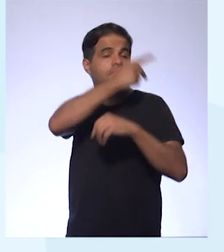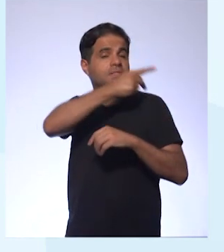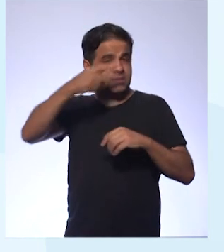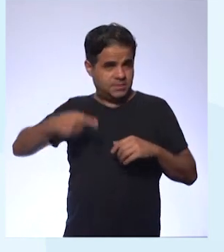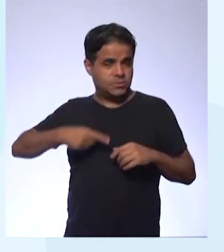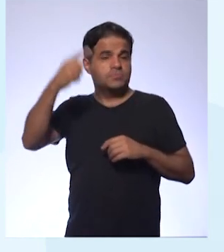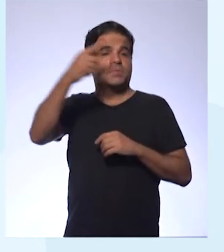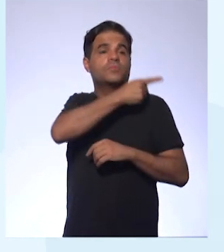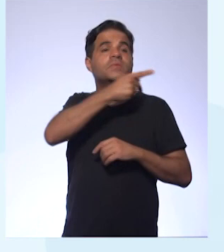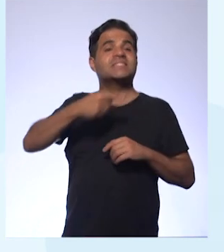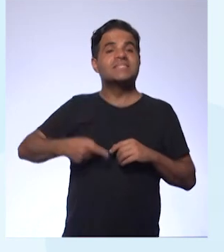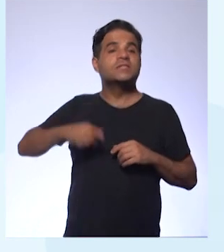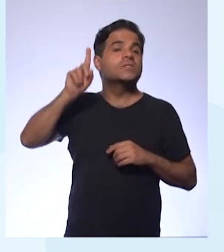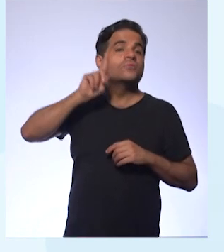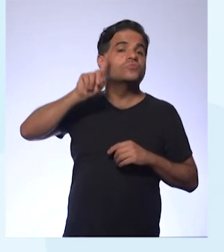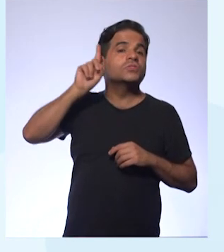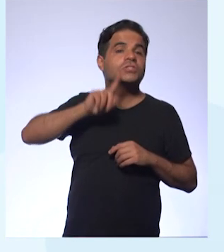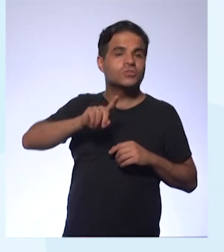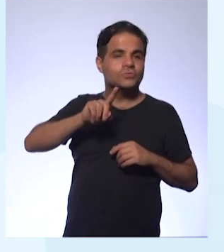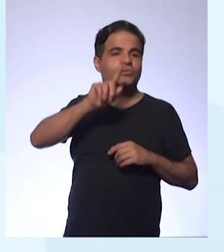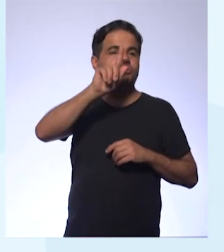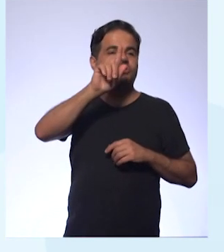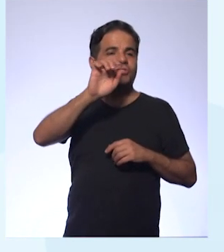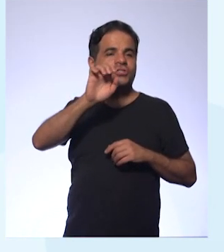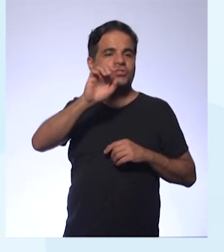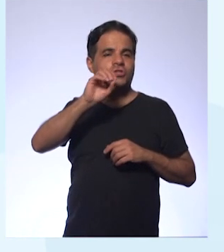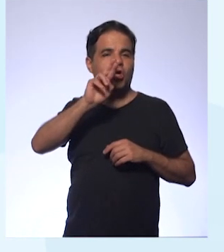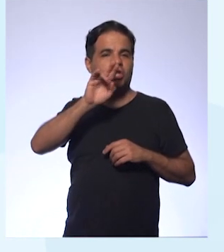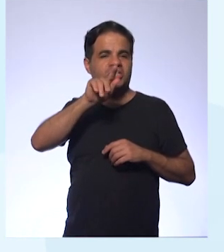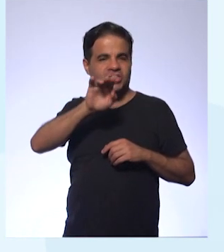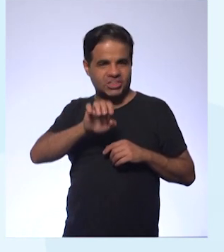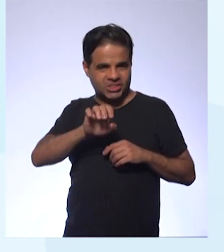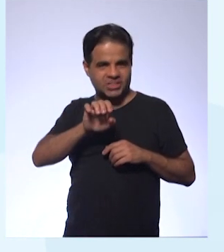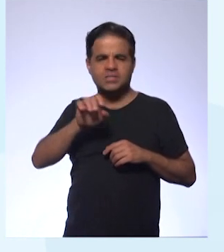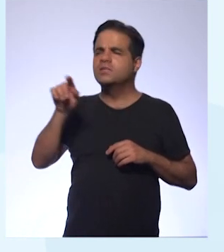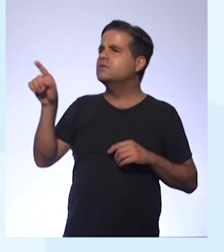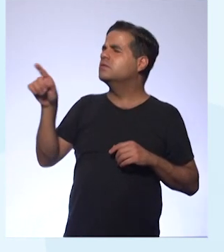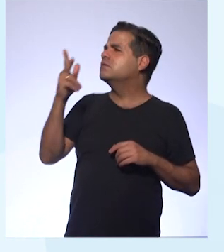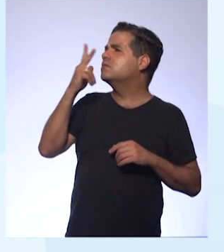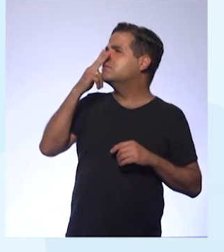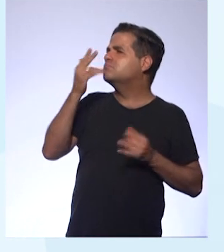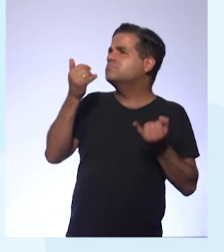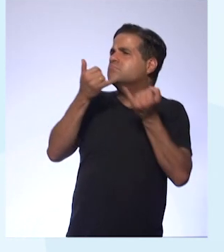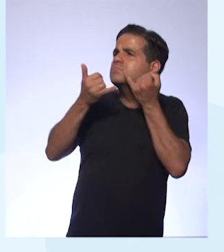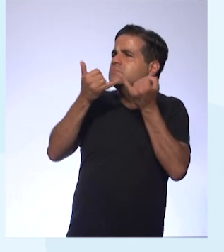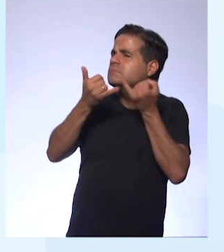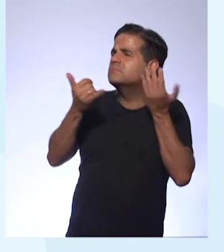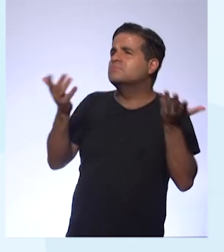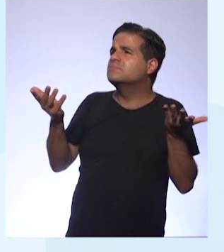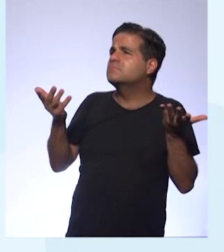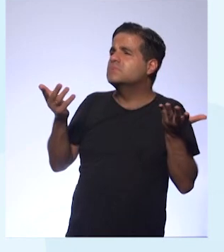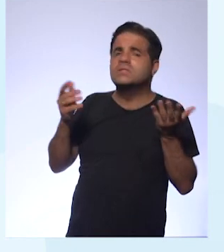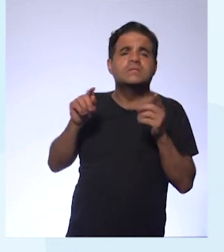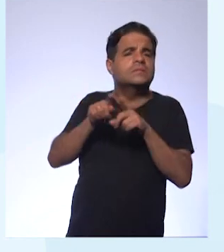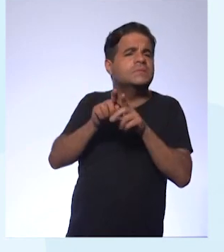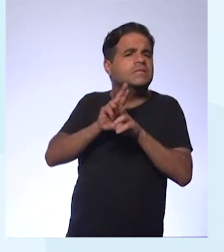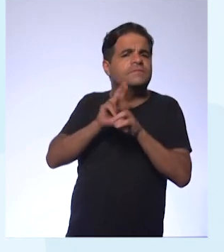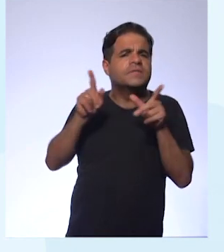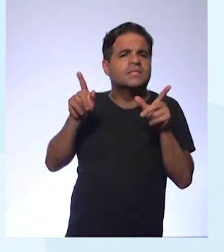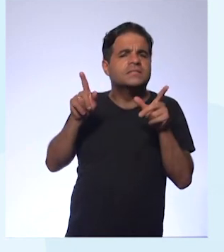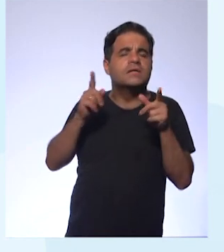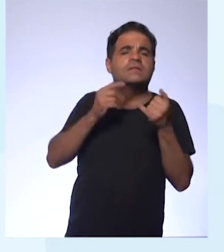o primeiro presidente dos Estados Unidos. Quais semelhanças e diferenças vocês, estudantes,